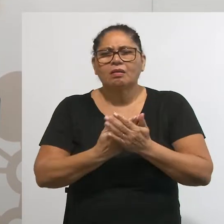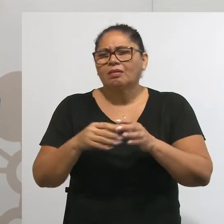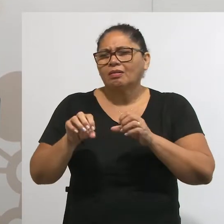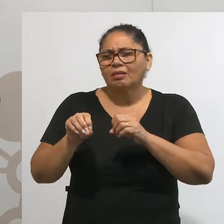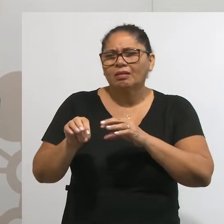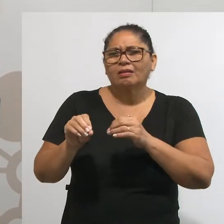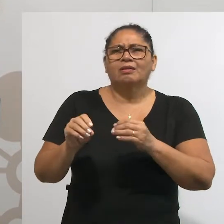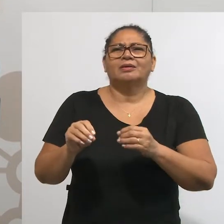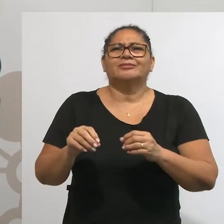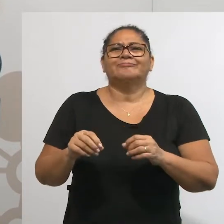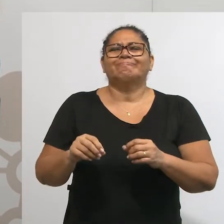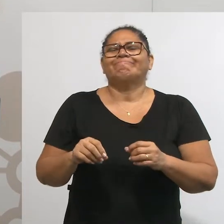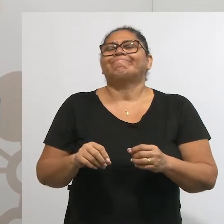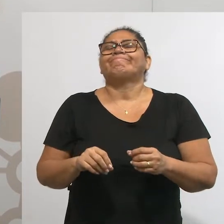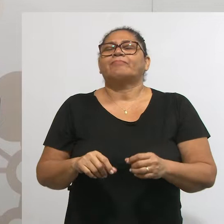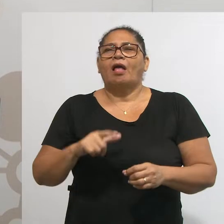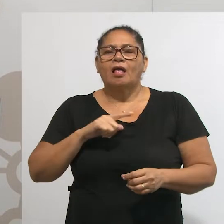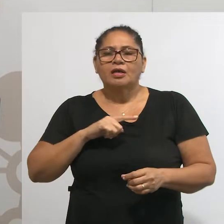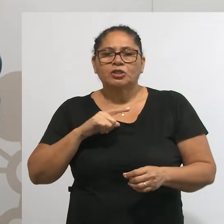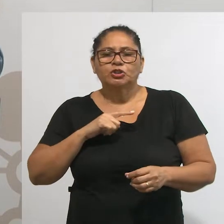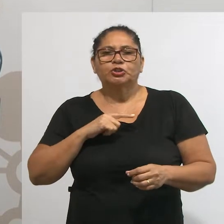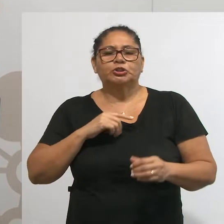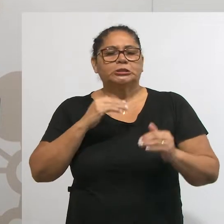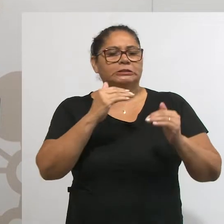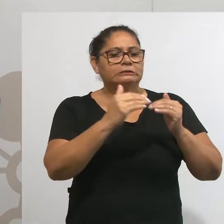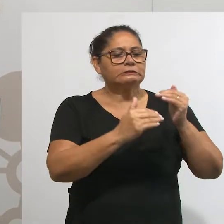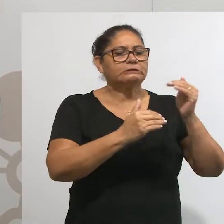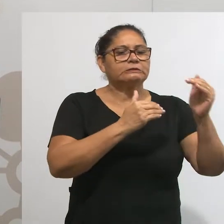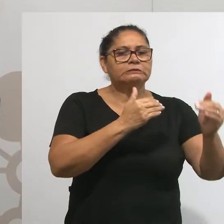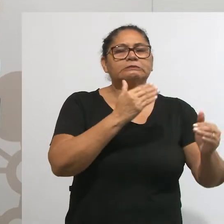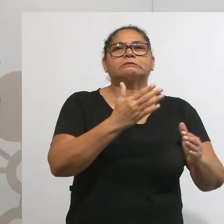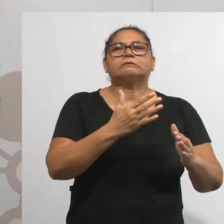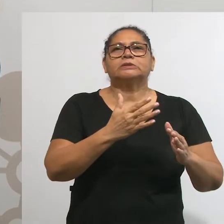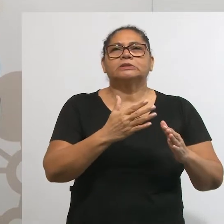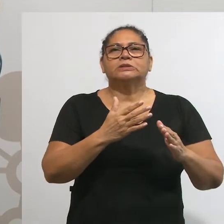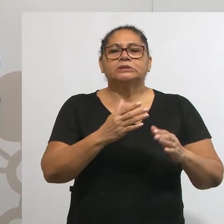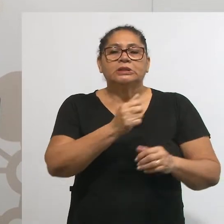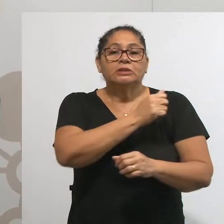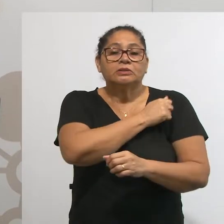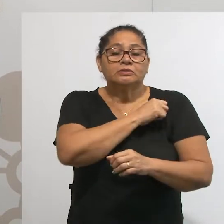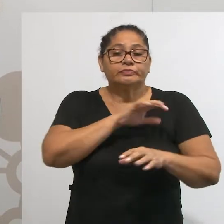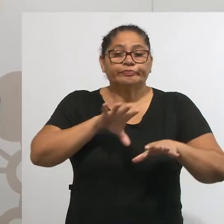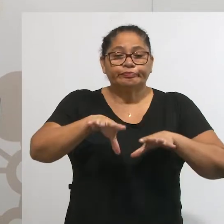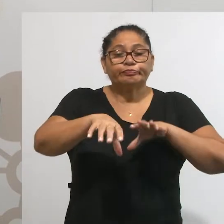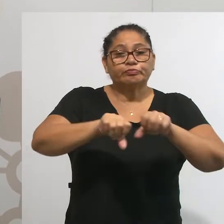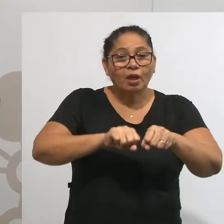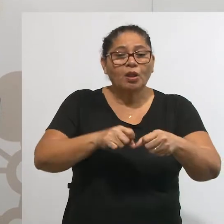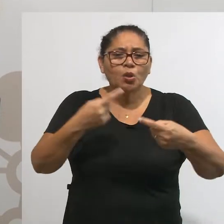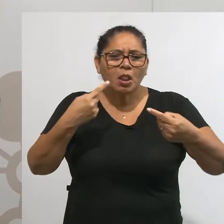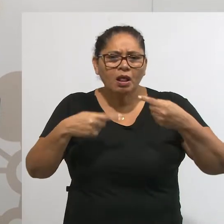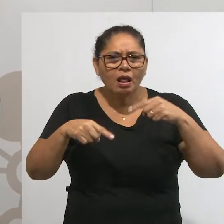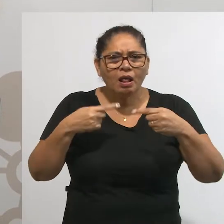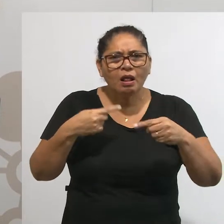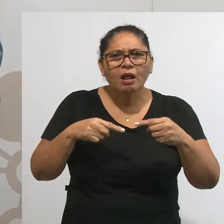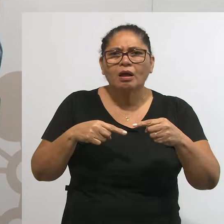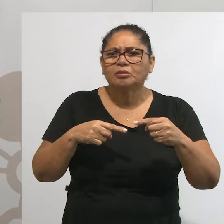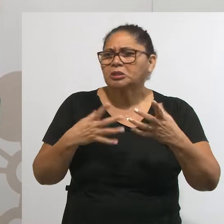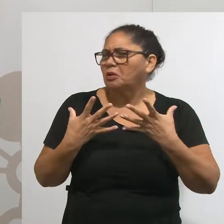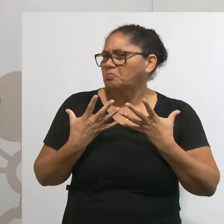processo educacional tinha que promover, tinha que criar condições para que esse aluno se formasse como um sujeito crítico, que